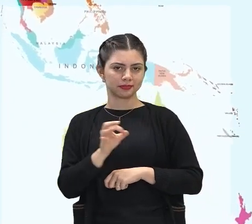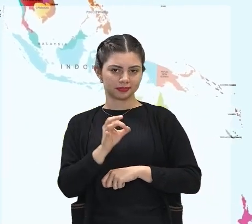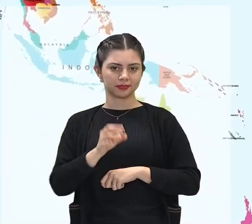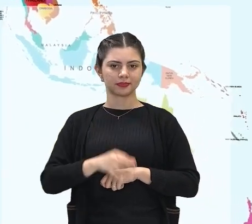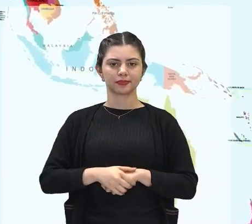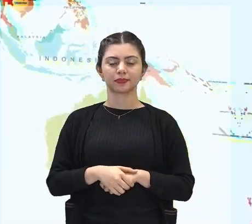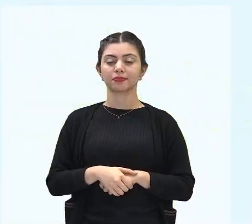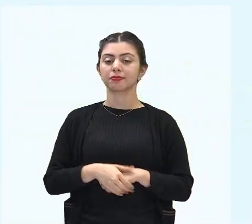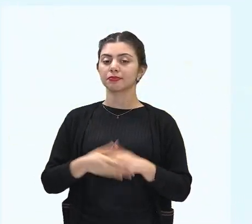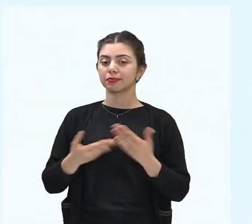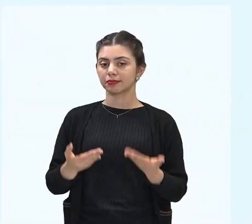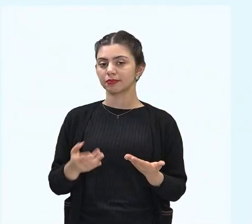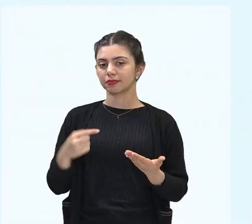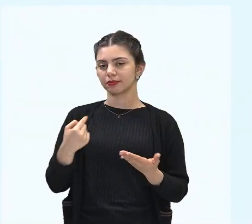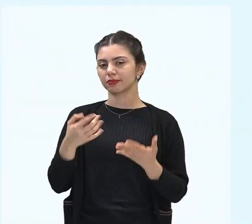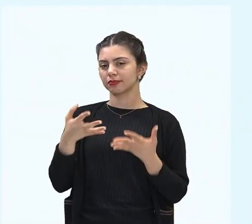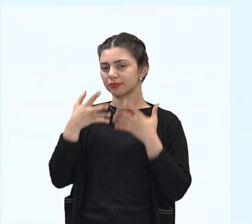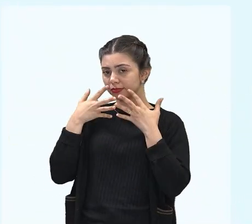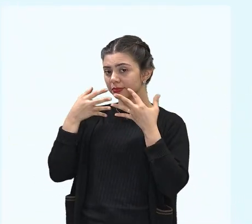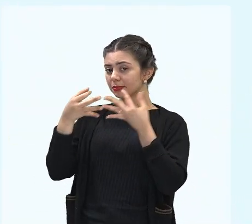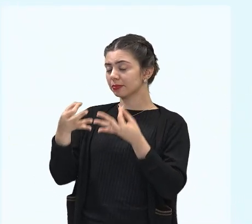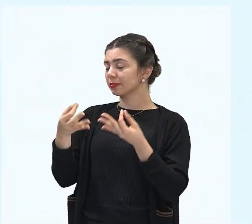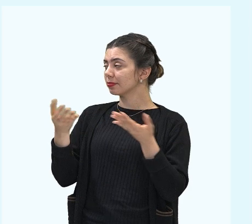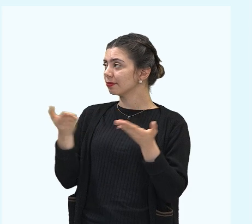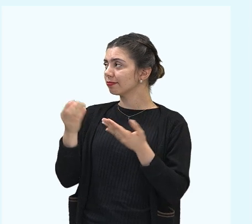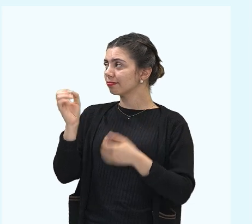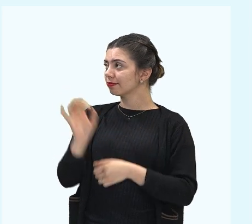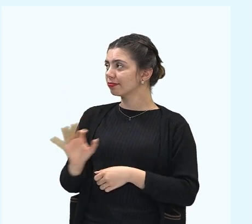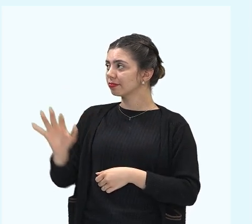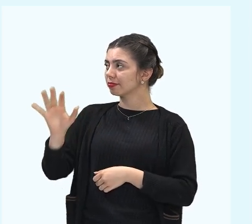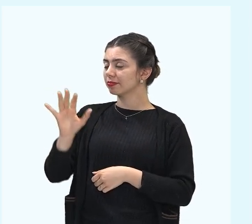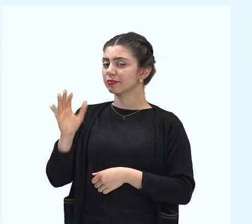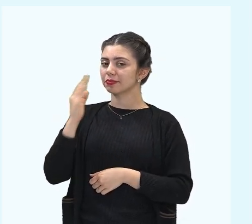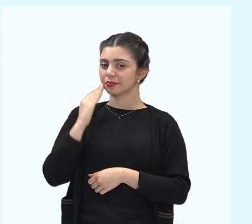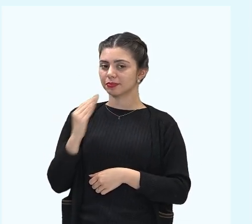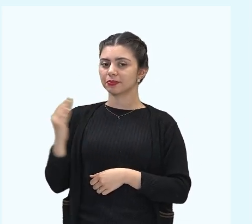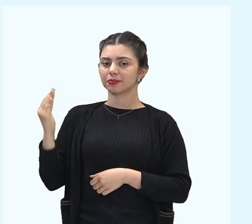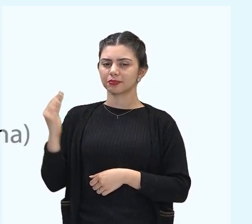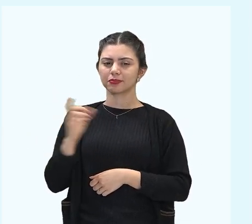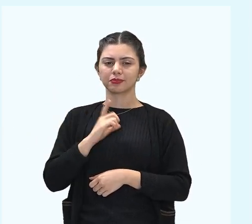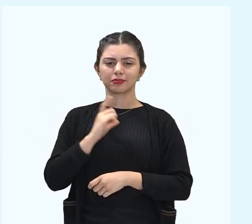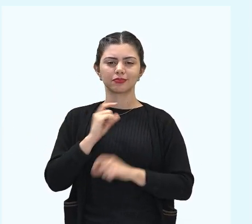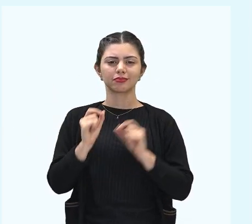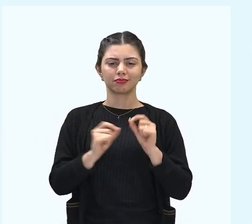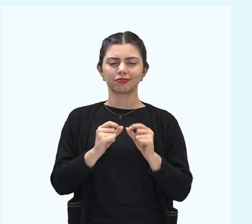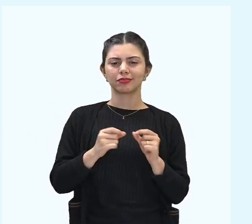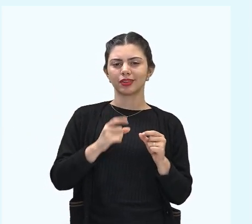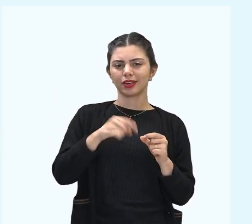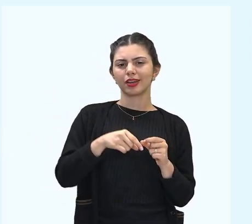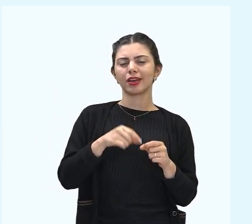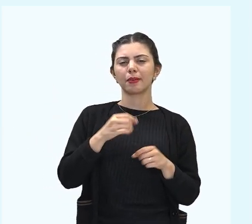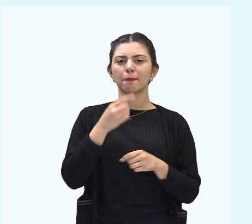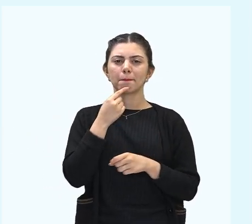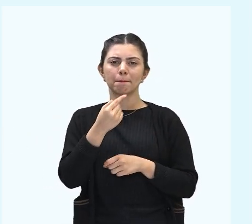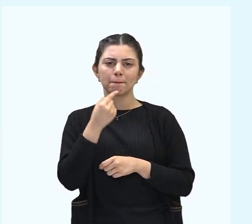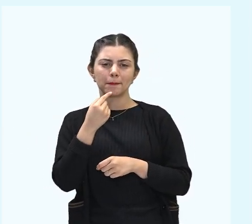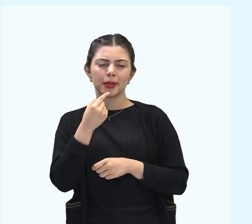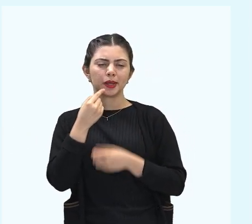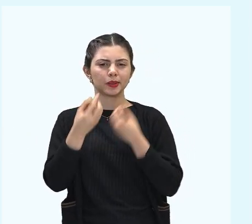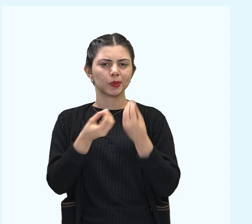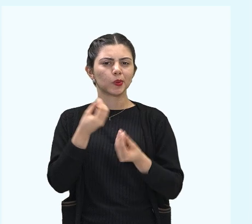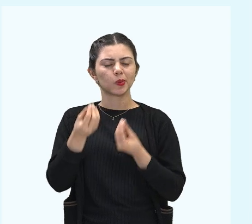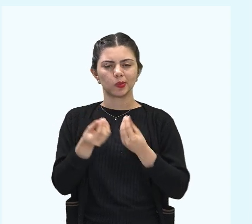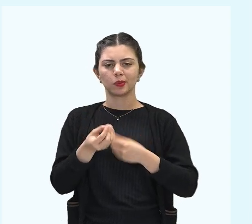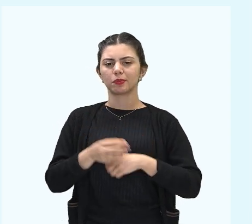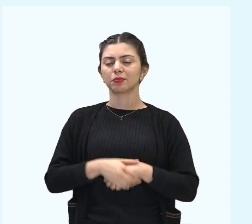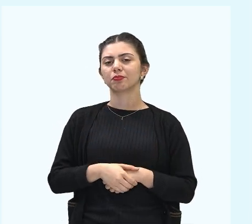Perfeitamente, né? Como podemos ver, essa aproximação ali perto da América, diante